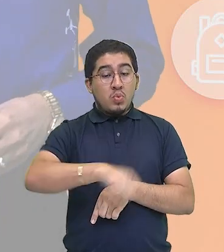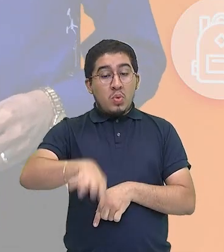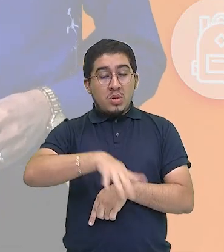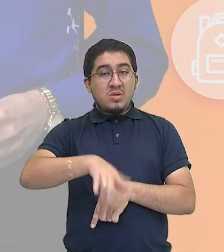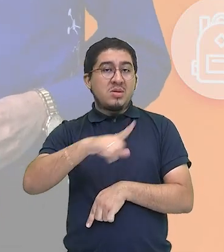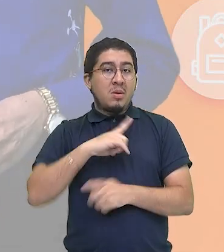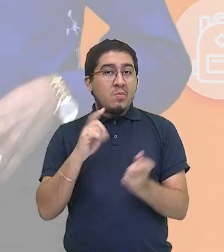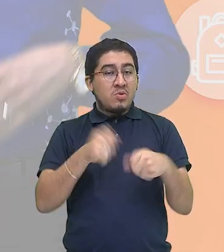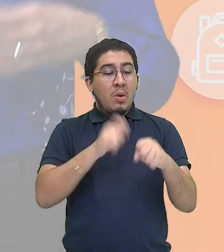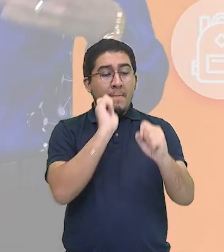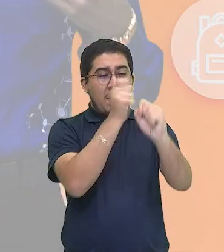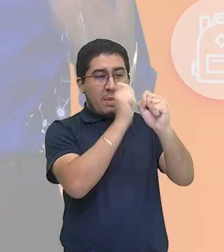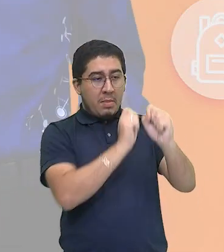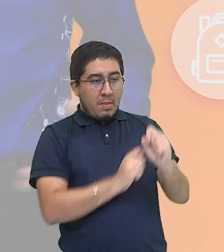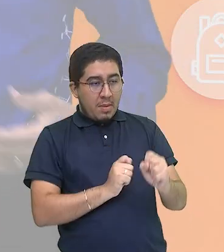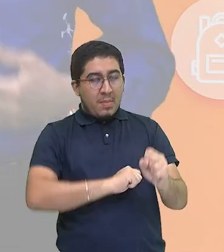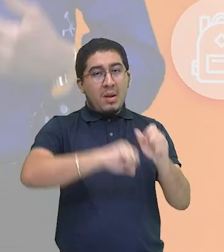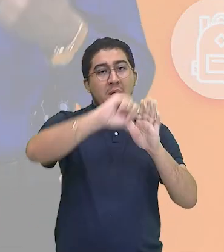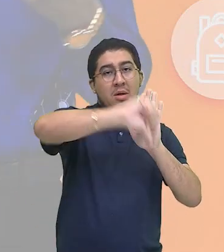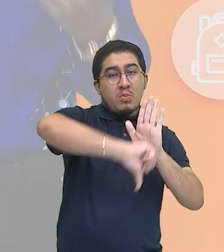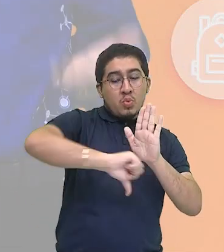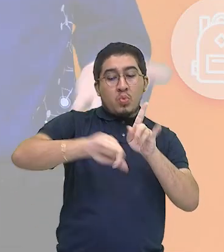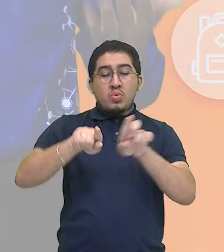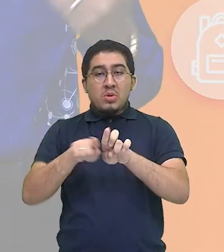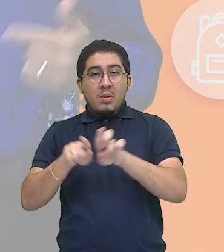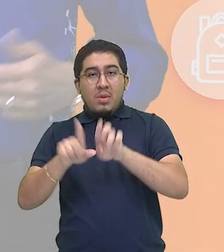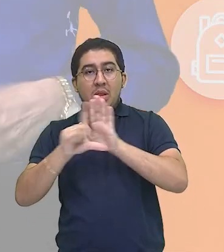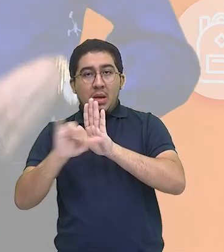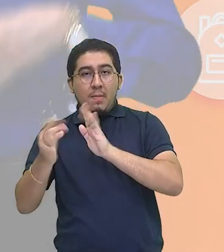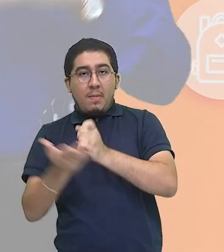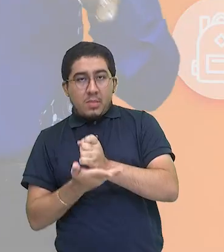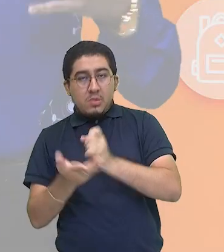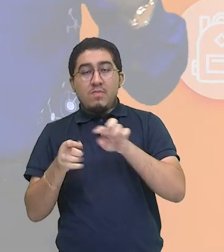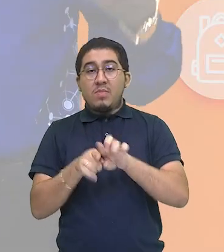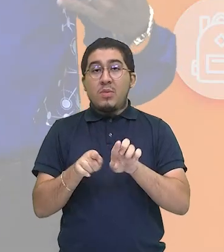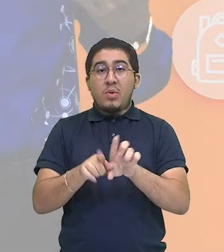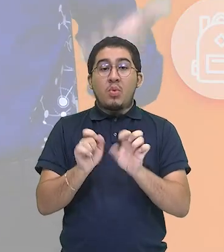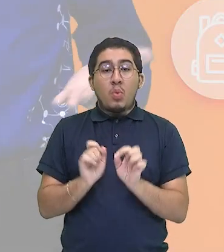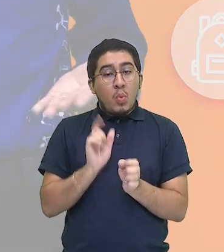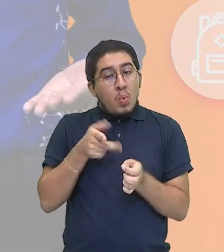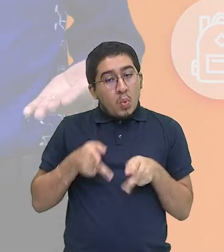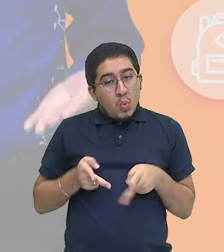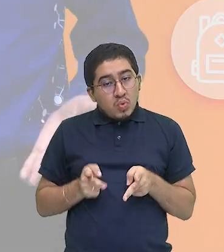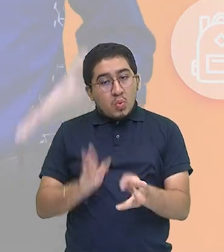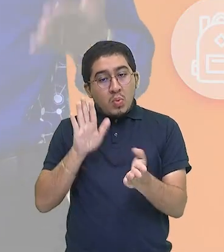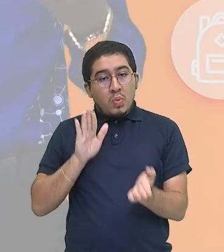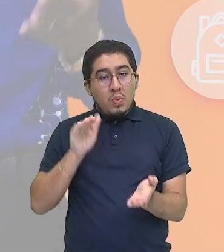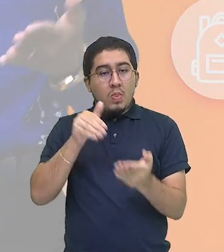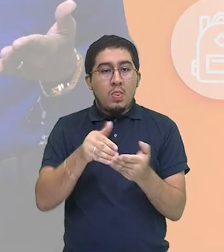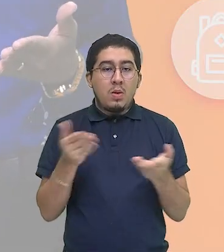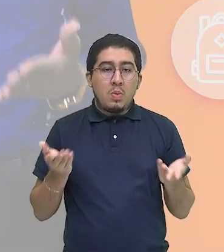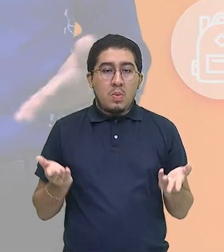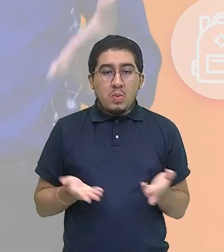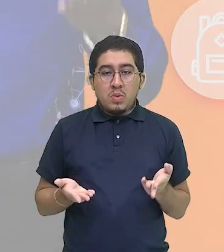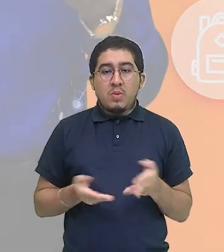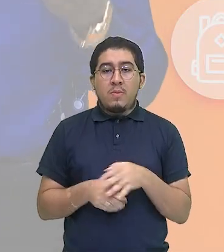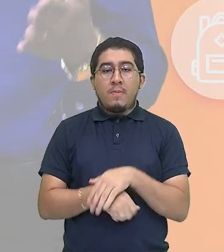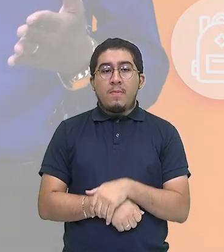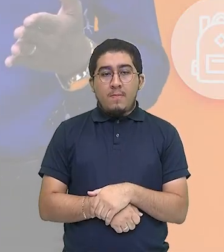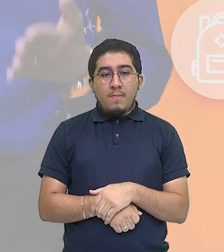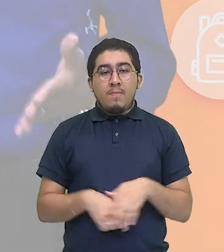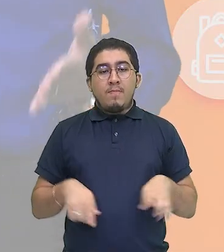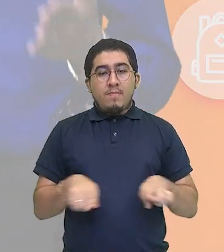garimpo, legal e ilegal, que continuam se expandindo até a atualidade, juntando-se